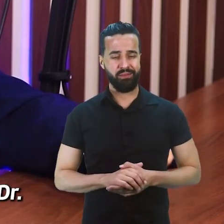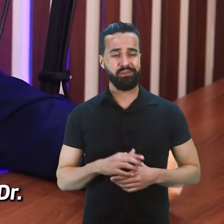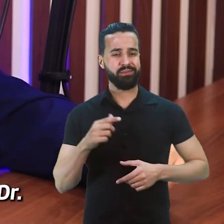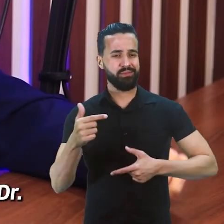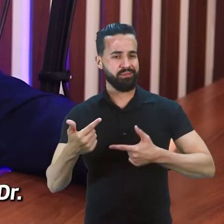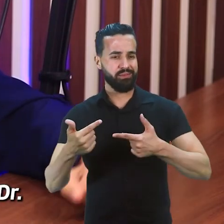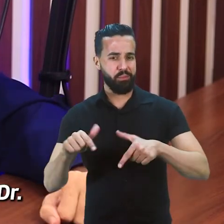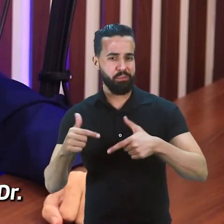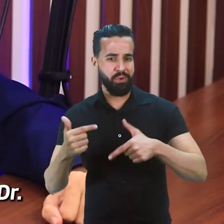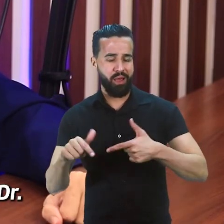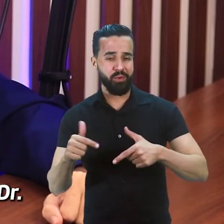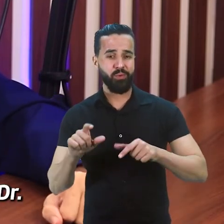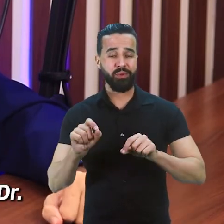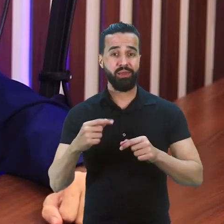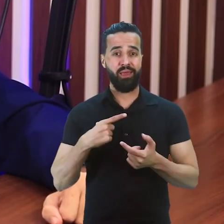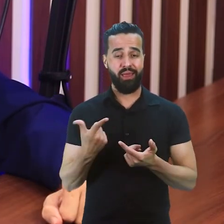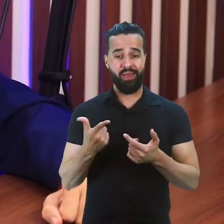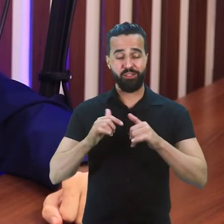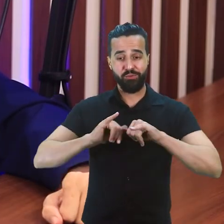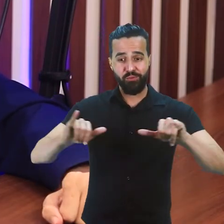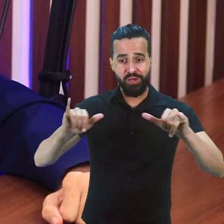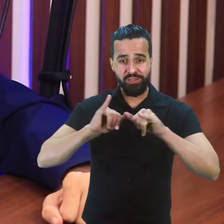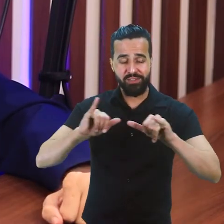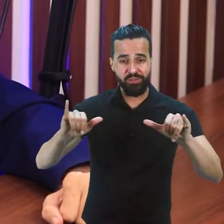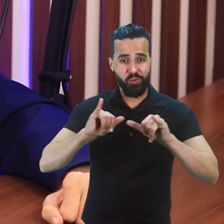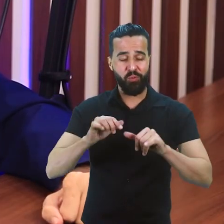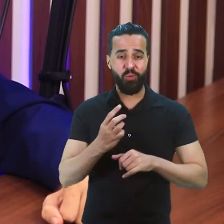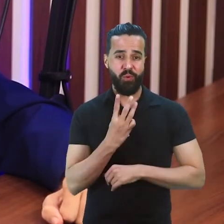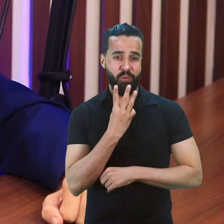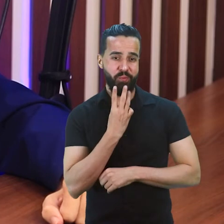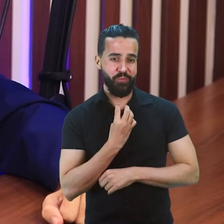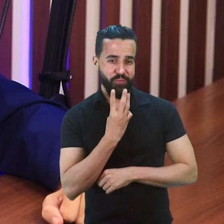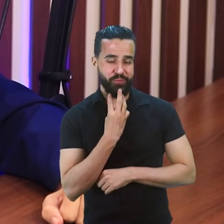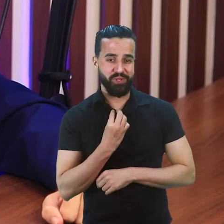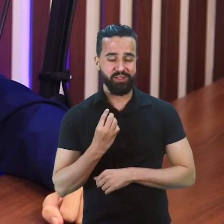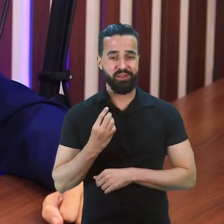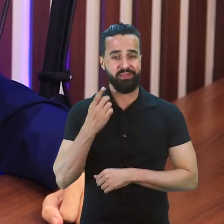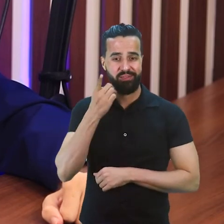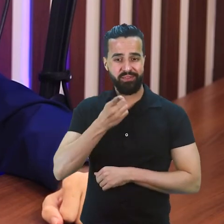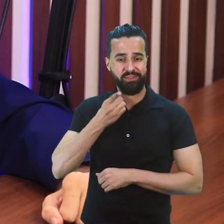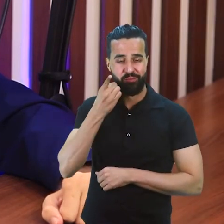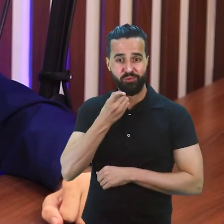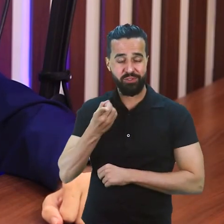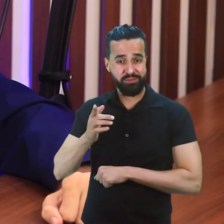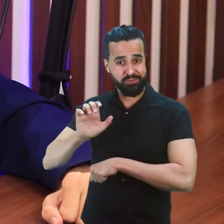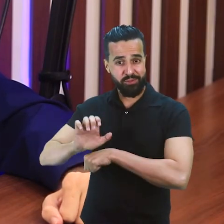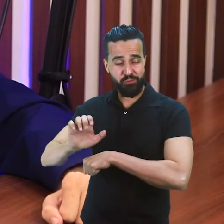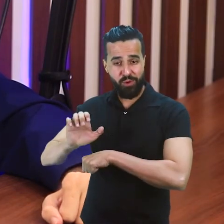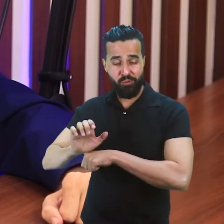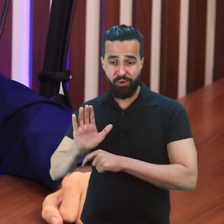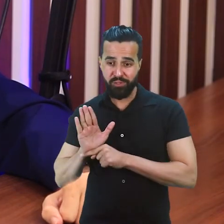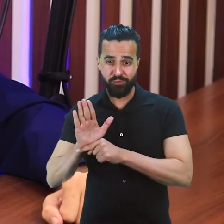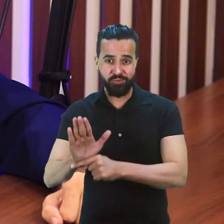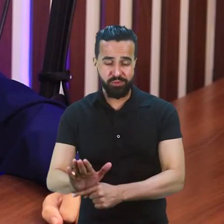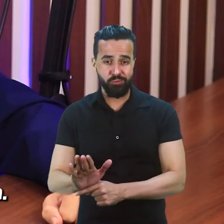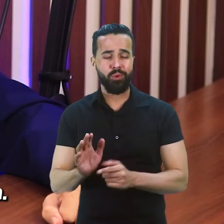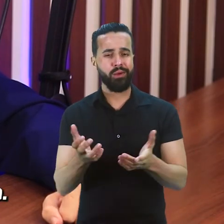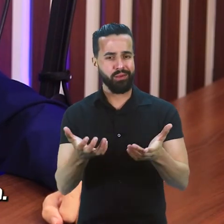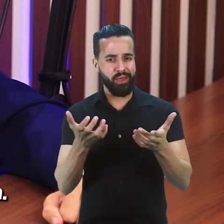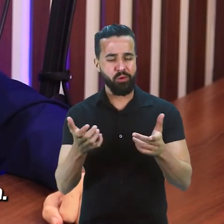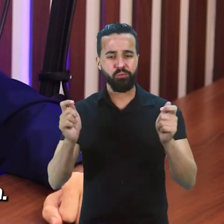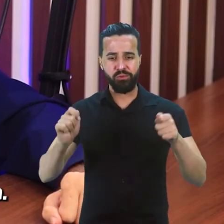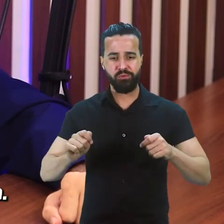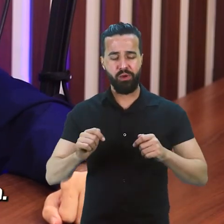trabalhando aí nessa pré-campanha do Dr. William Veloso para deputado estadual. Quero muito que o segmento tenha um deputado legítimo